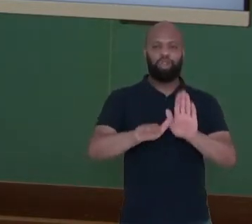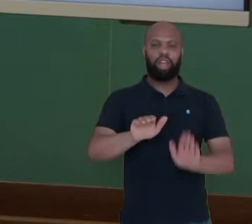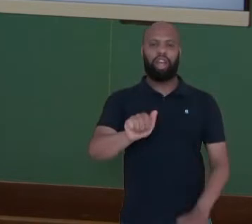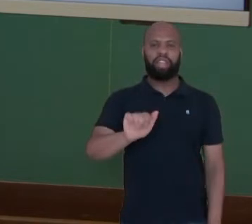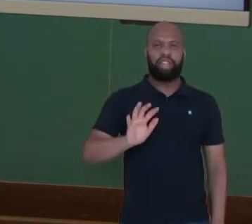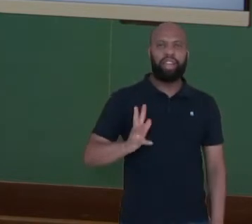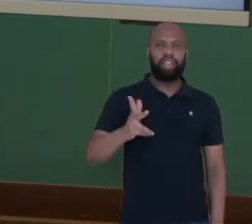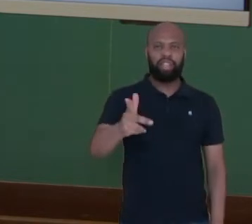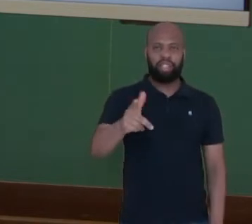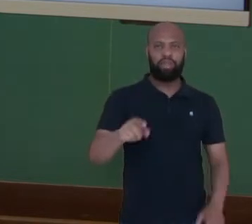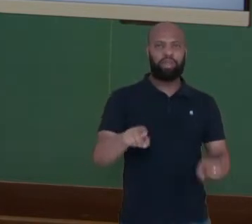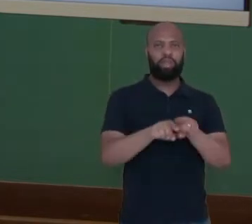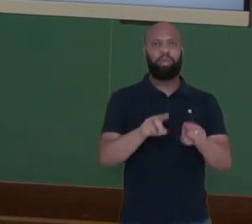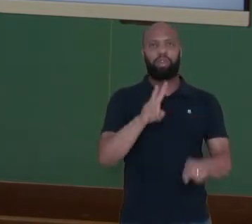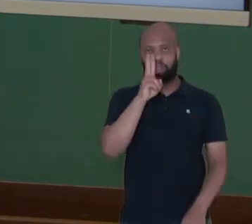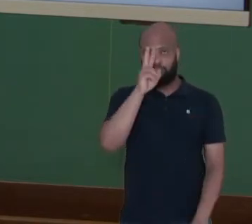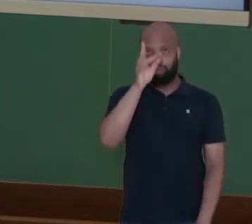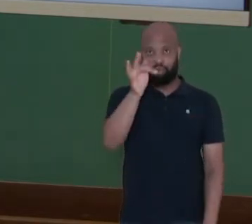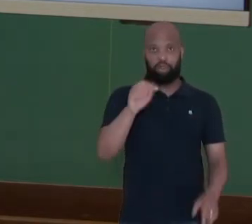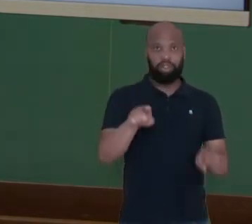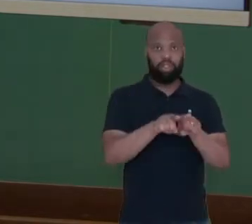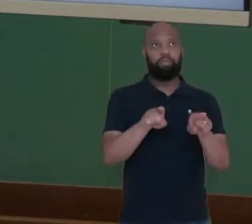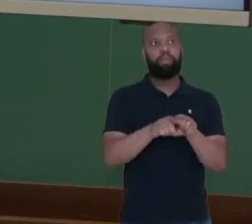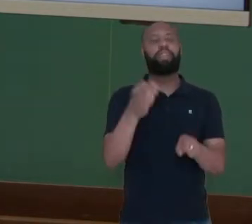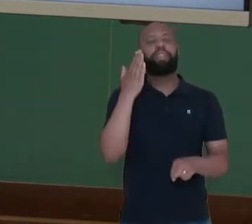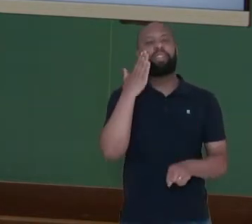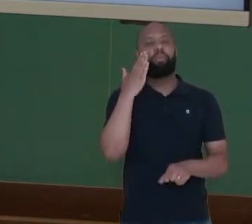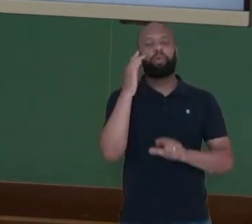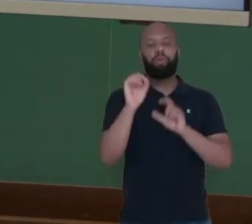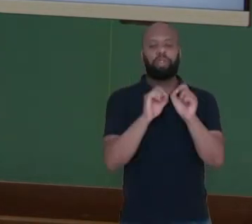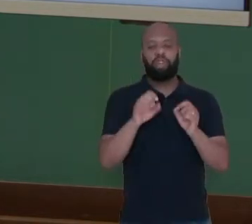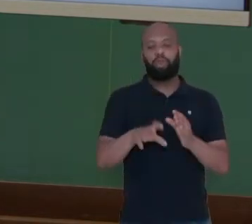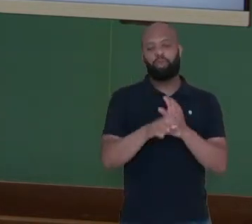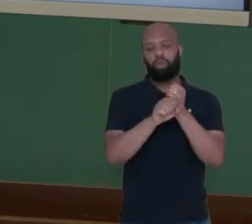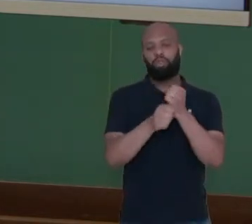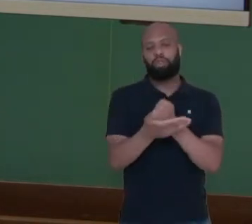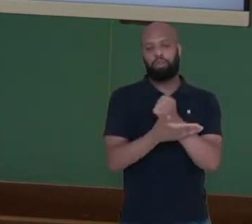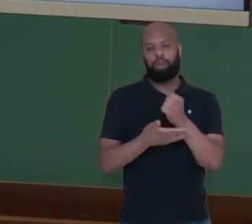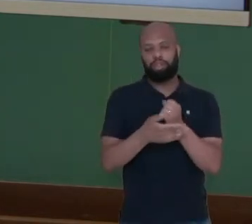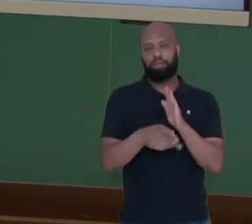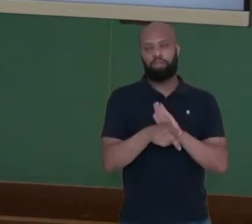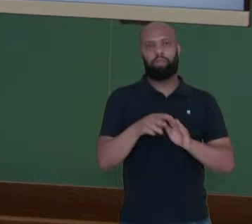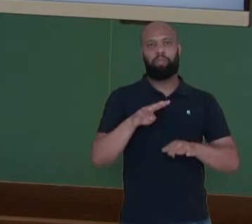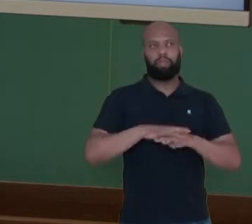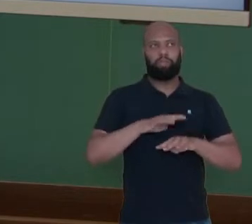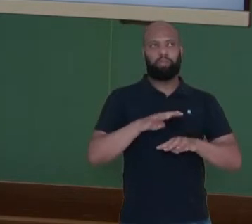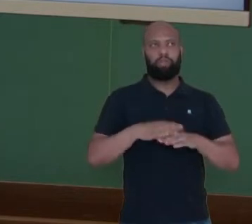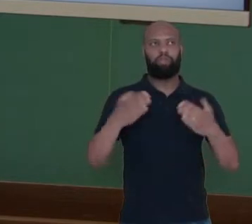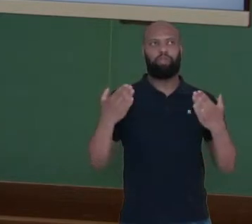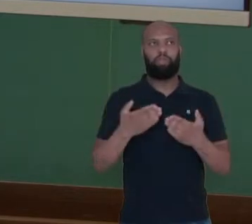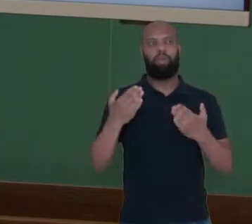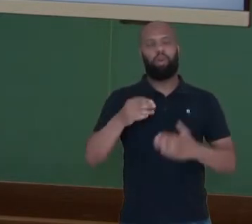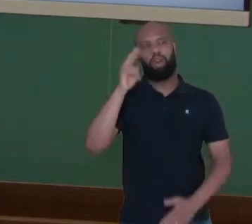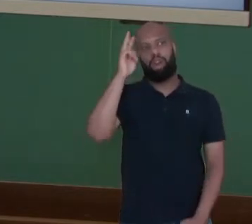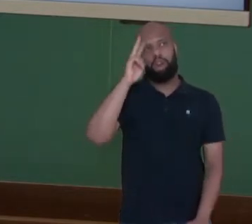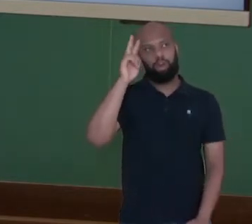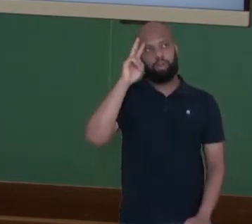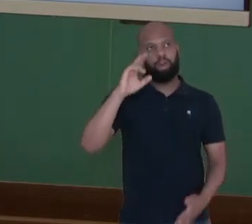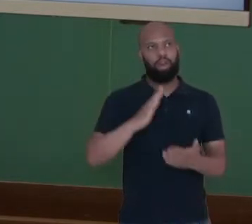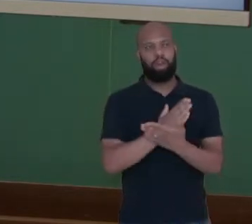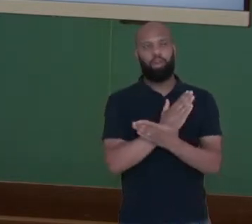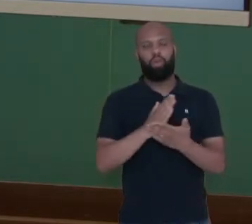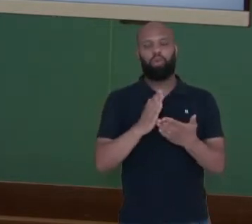segundo grau, além das operações básicas, ok? Então, vamos retomar aqui, alguns conceitos